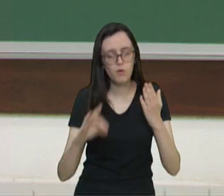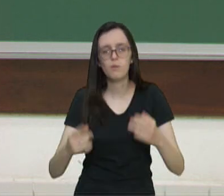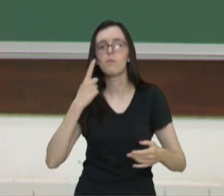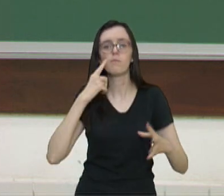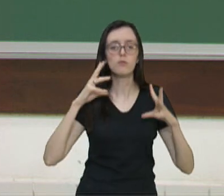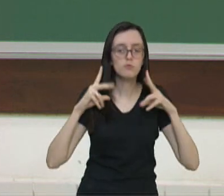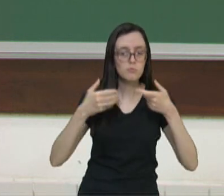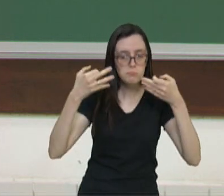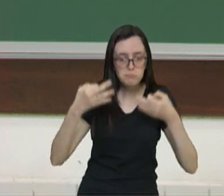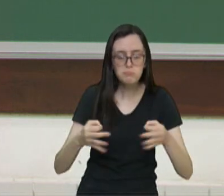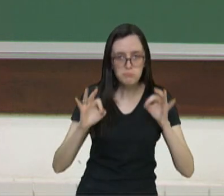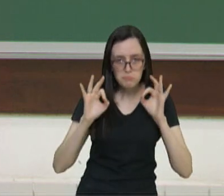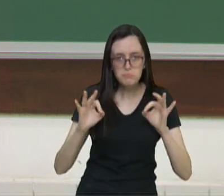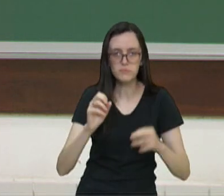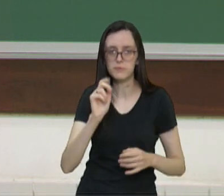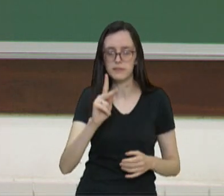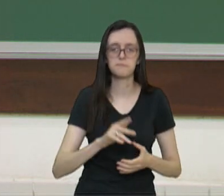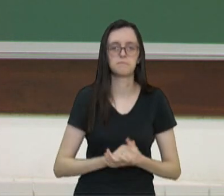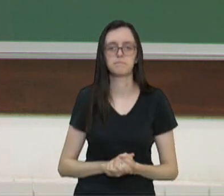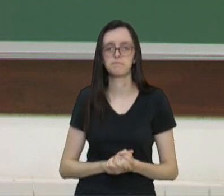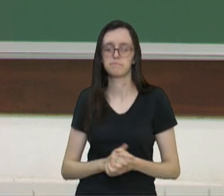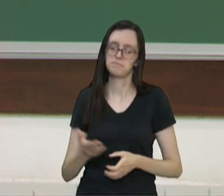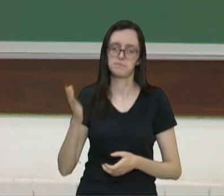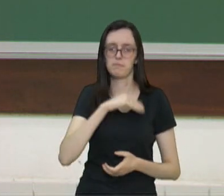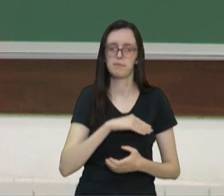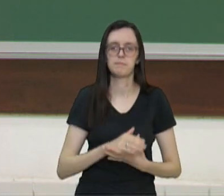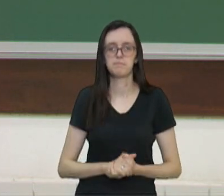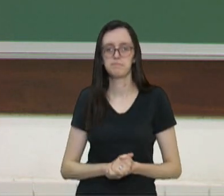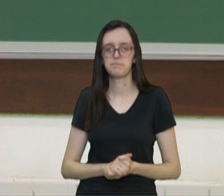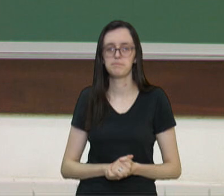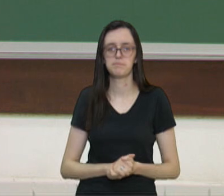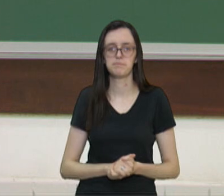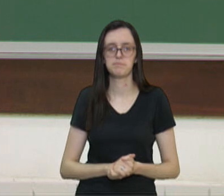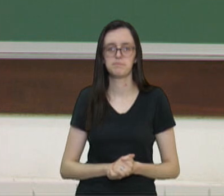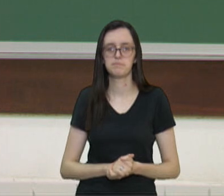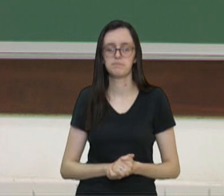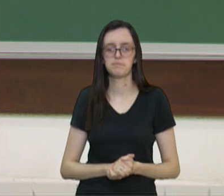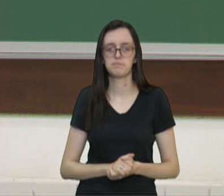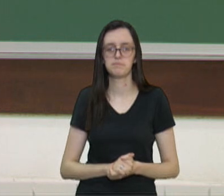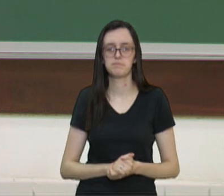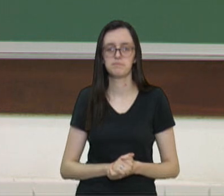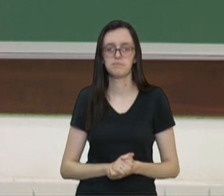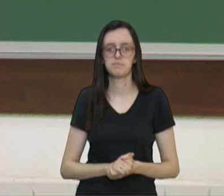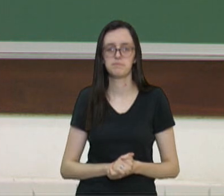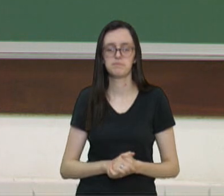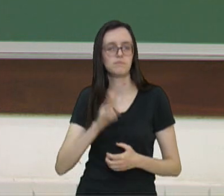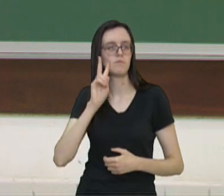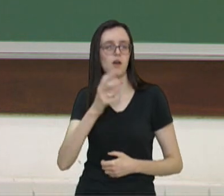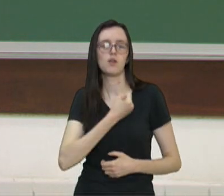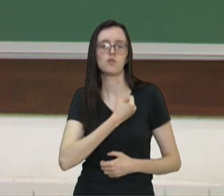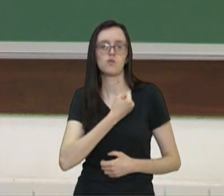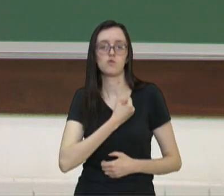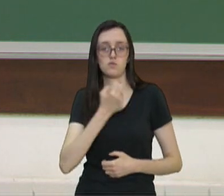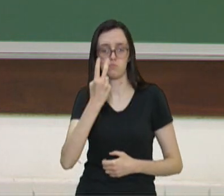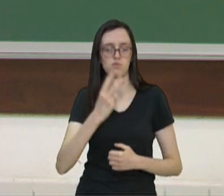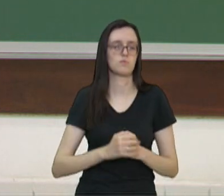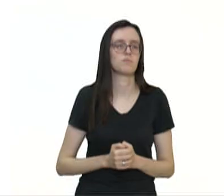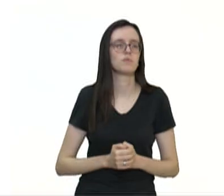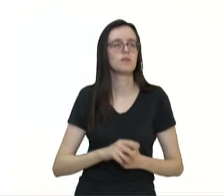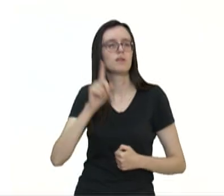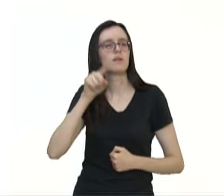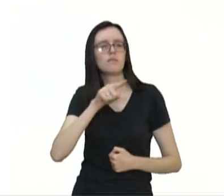tudo certinho, ok? Então, let's go! No exercício número 2, olha quais os question words que